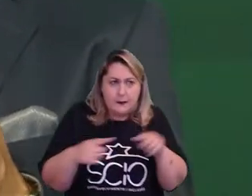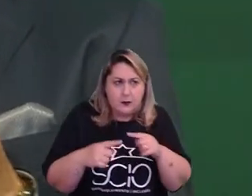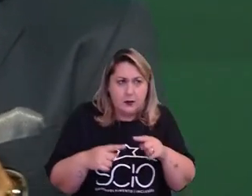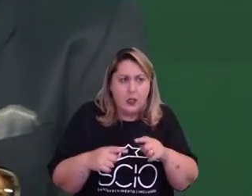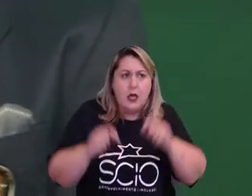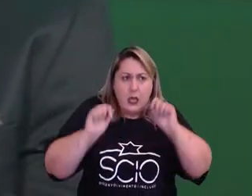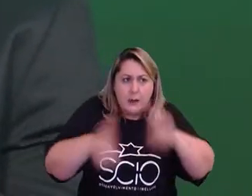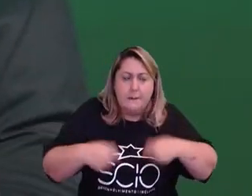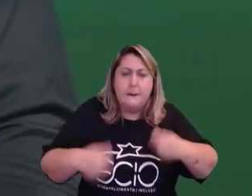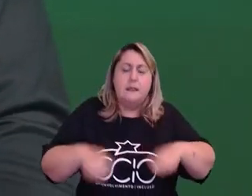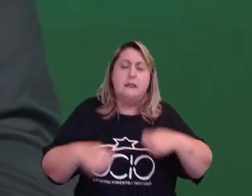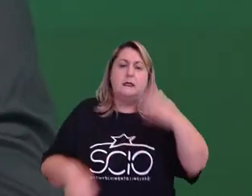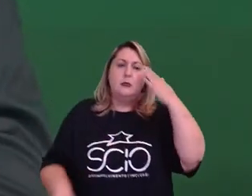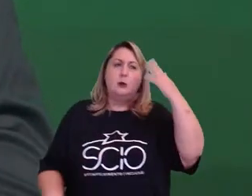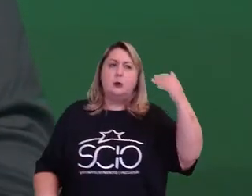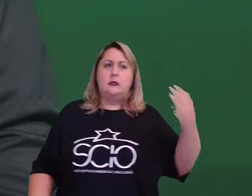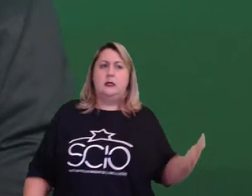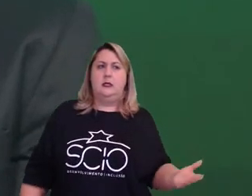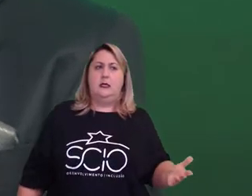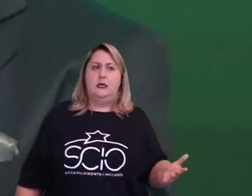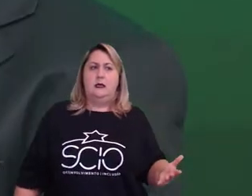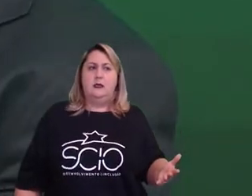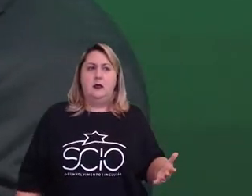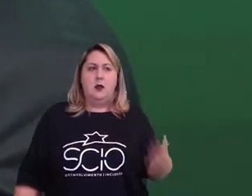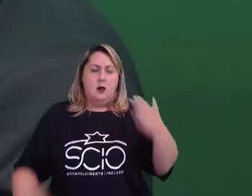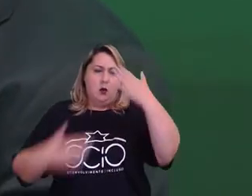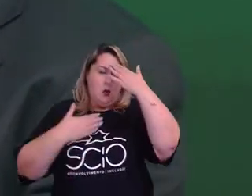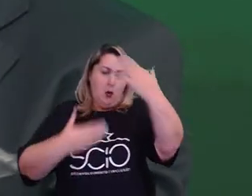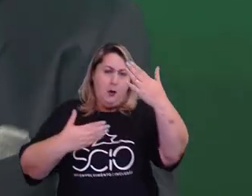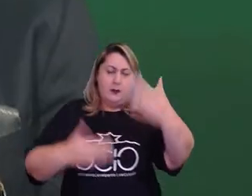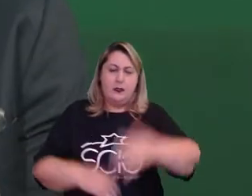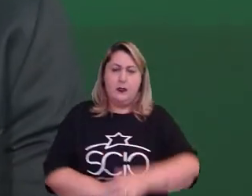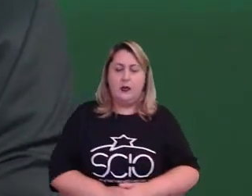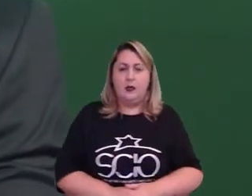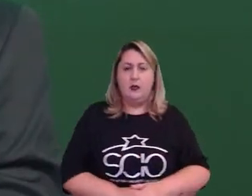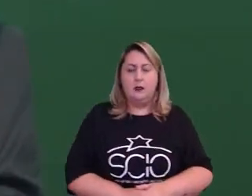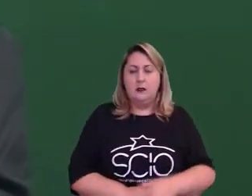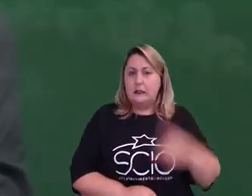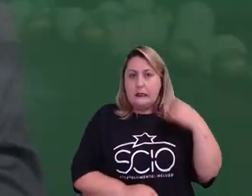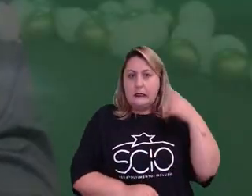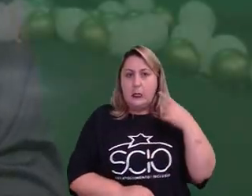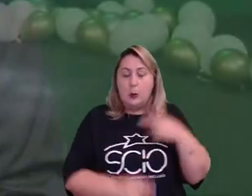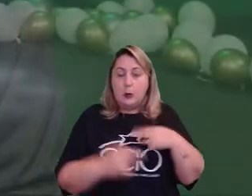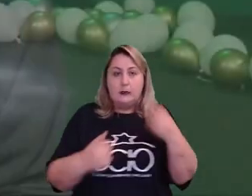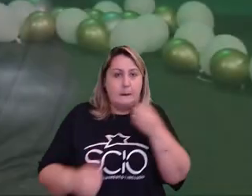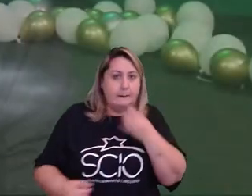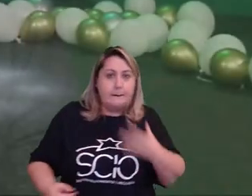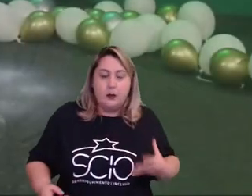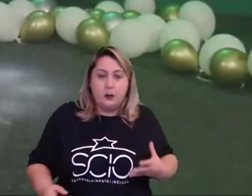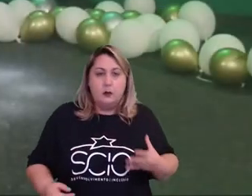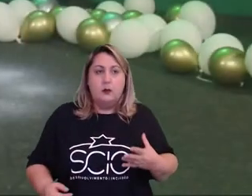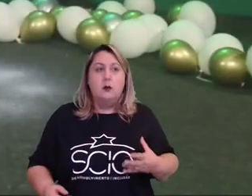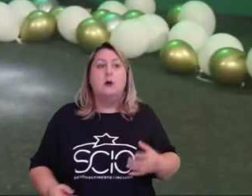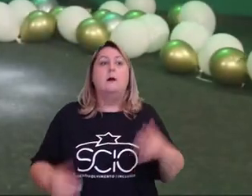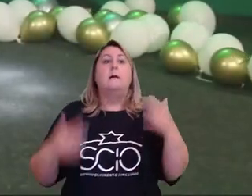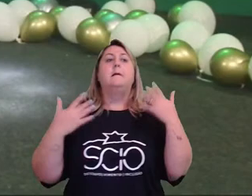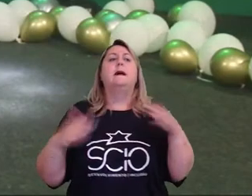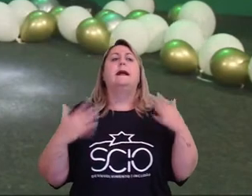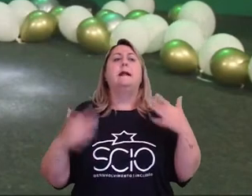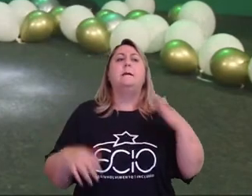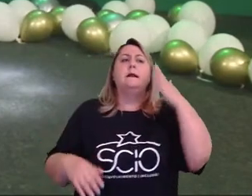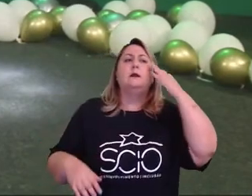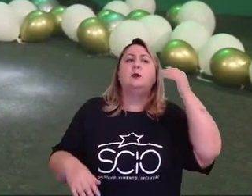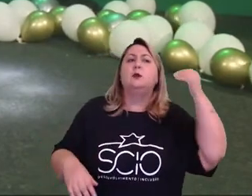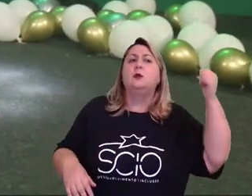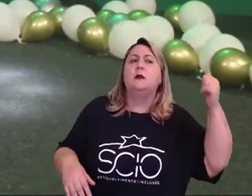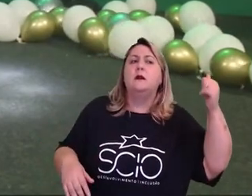tem que fazer sucesso. Obrigado, não é possível, gente. Viu? Obrigado você, parceiro, você tá maluco. Obrigado. Isso é coisa aí. Boa demais, só parabéns, só sucesso.